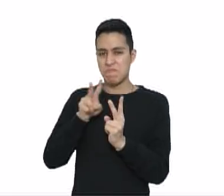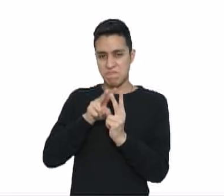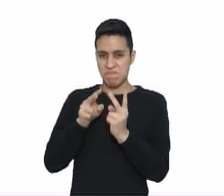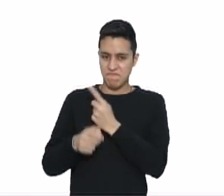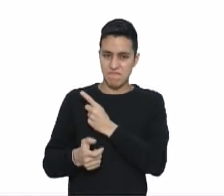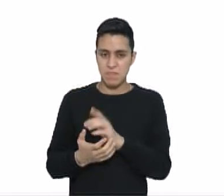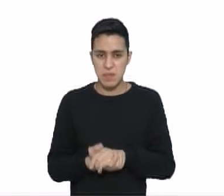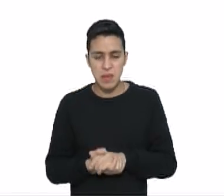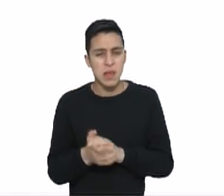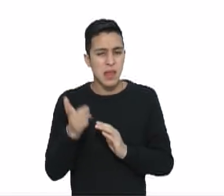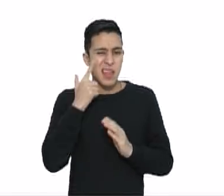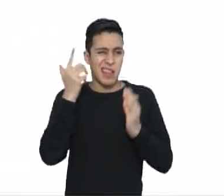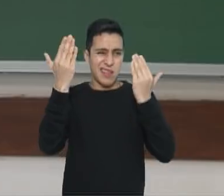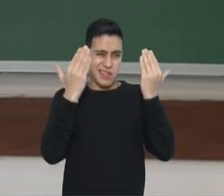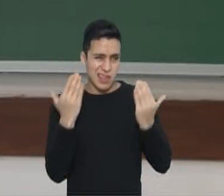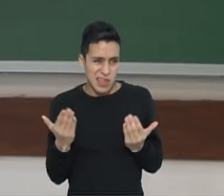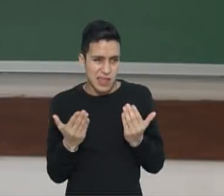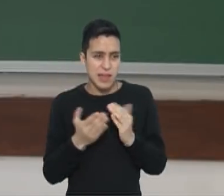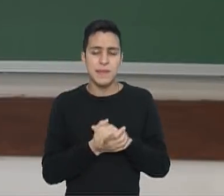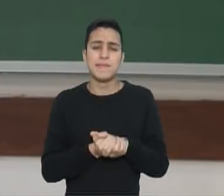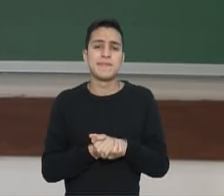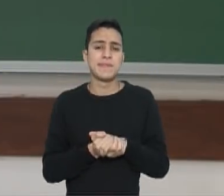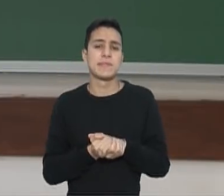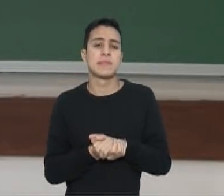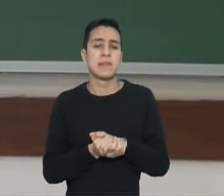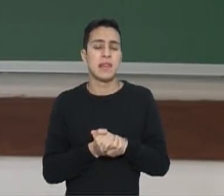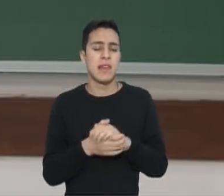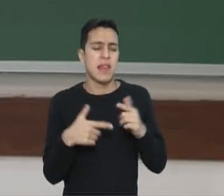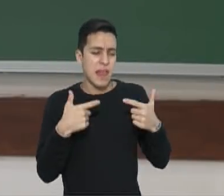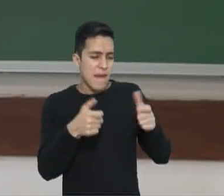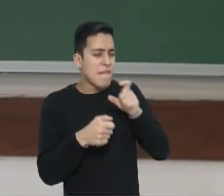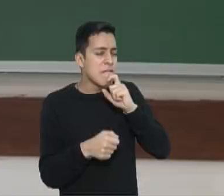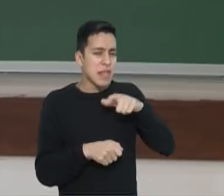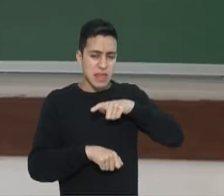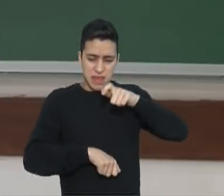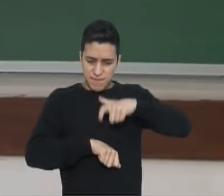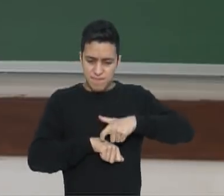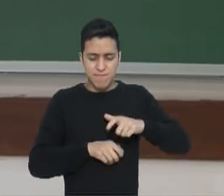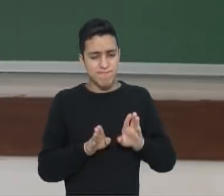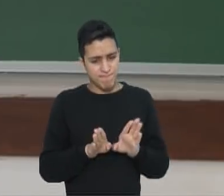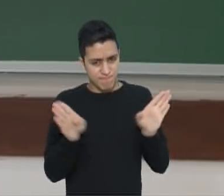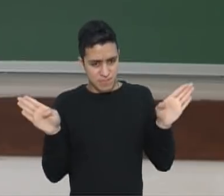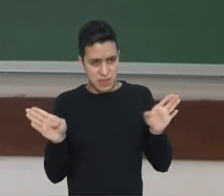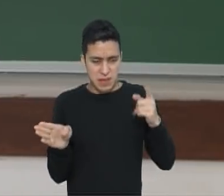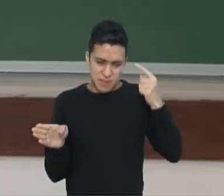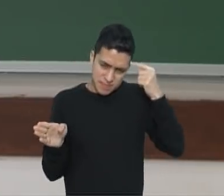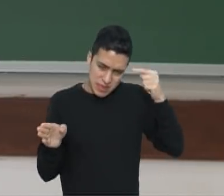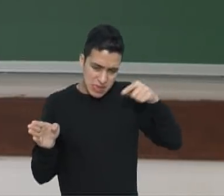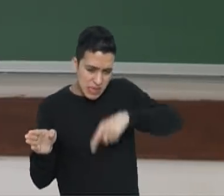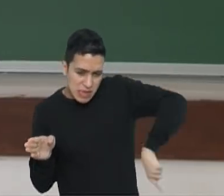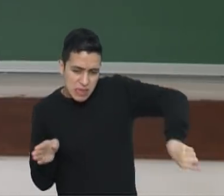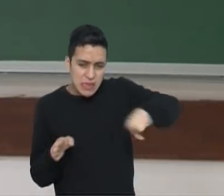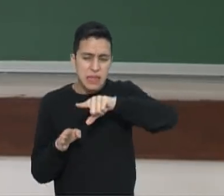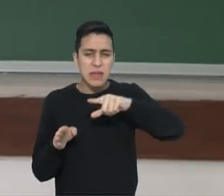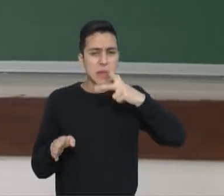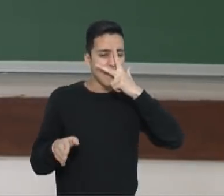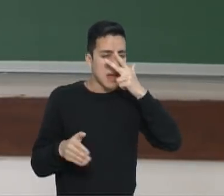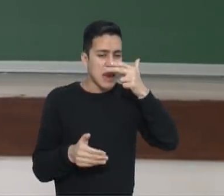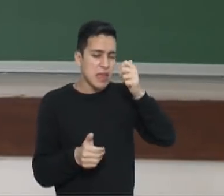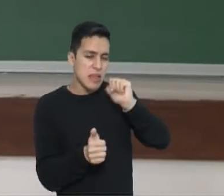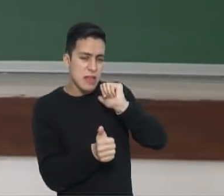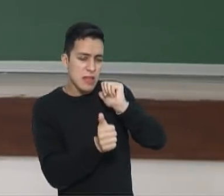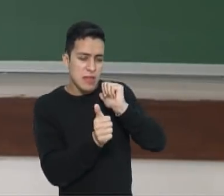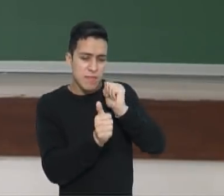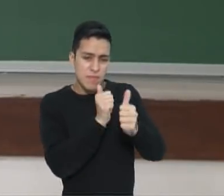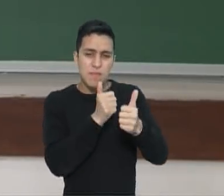A análise toda que vamos fazer da Guerra Fria tem dois momentos quando pensamos no xadrez, quando pensamos aí nesse esporte em